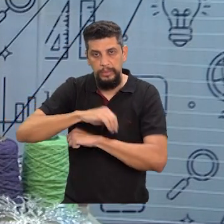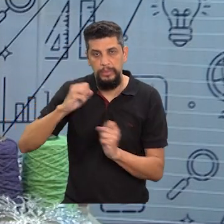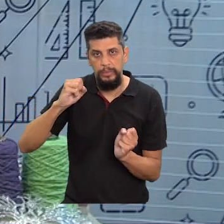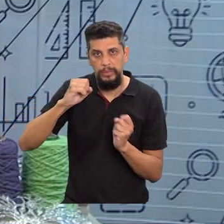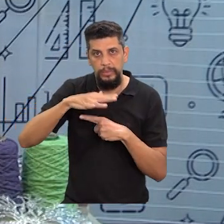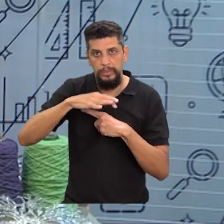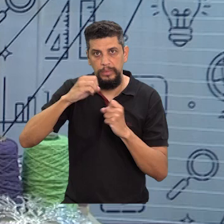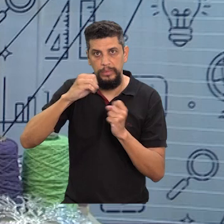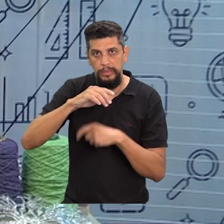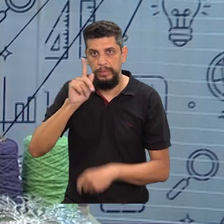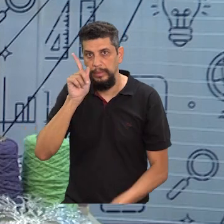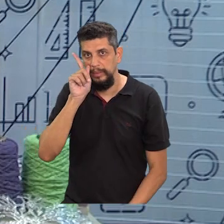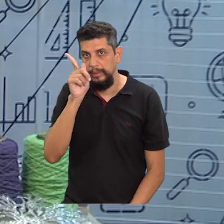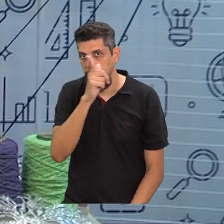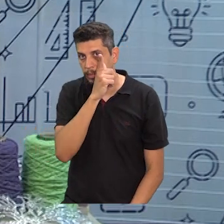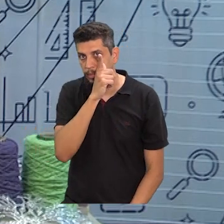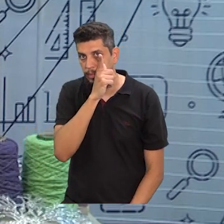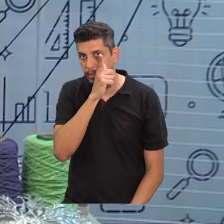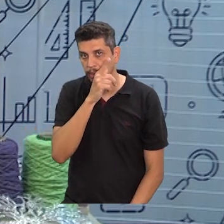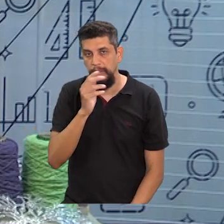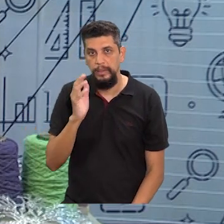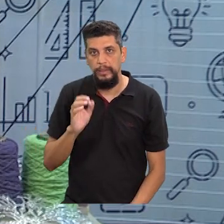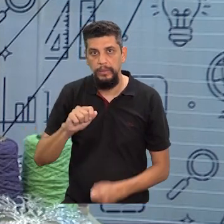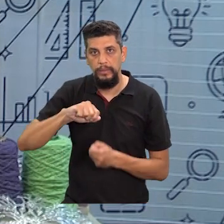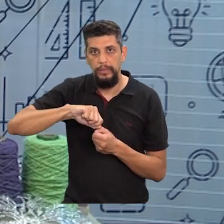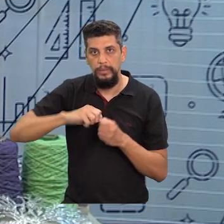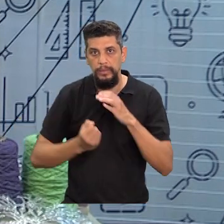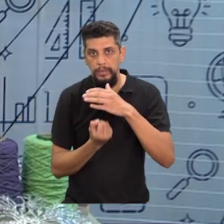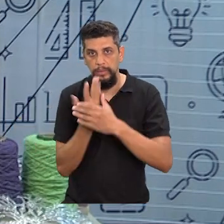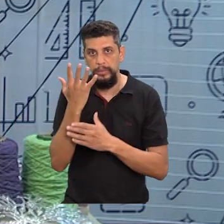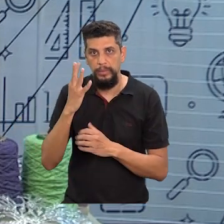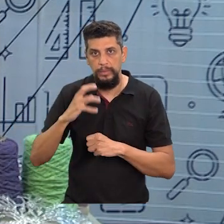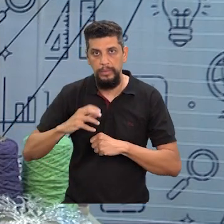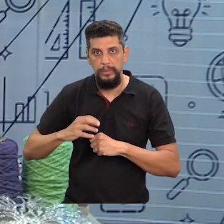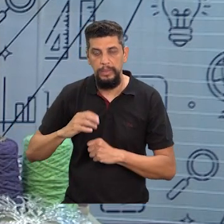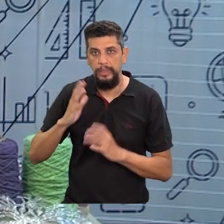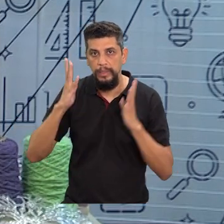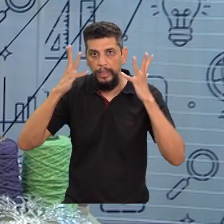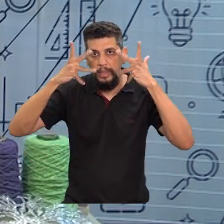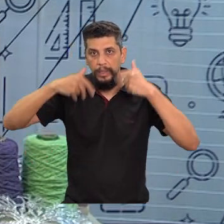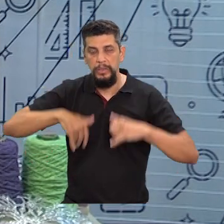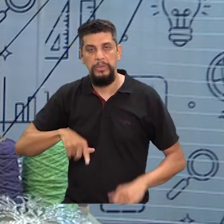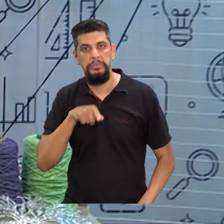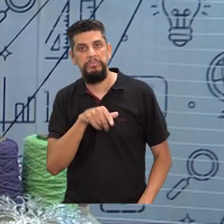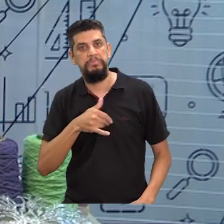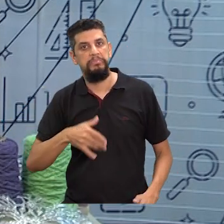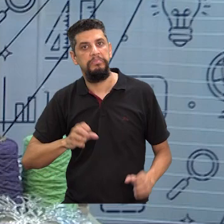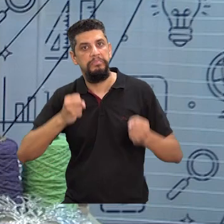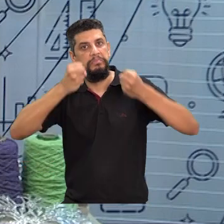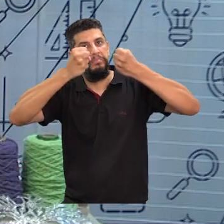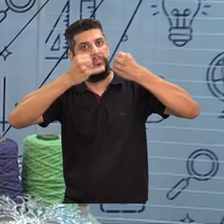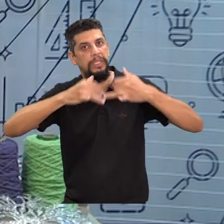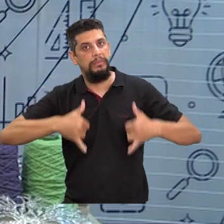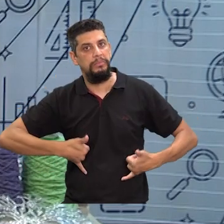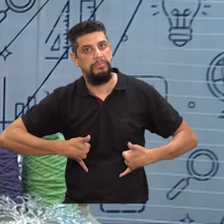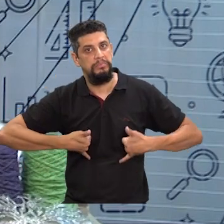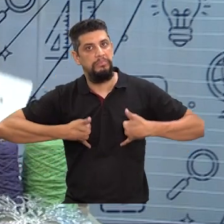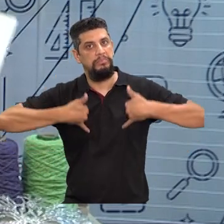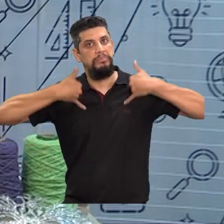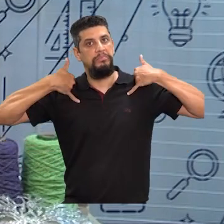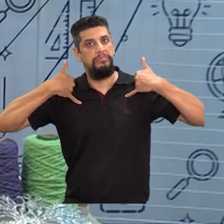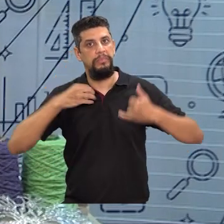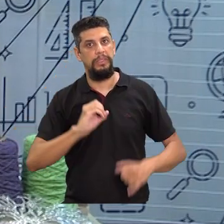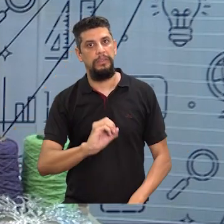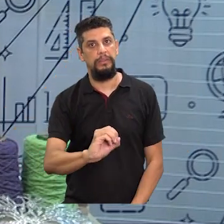os mitos gregos explicavam a origem desse animal. Tá? E agora, falando em orgulho, gente, olha lá, ó, o nosso